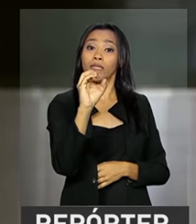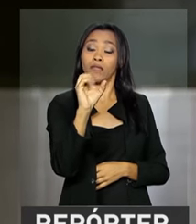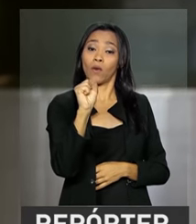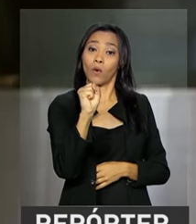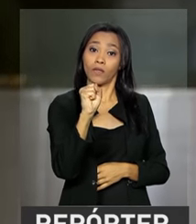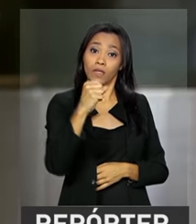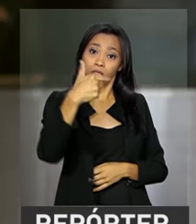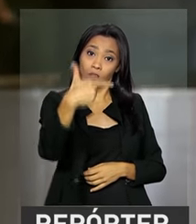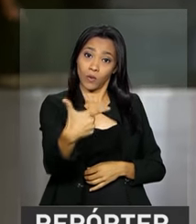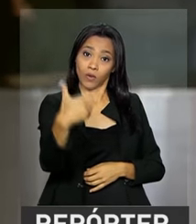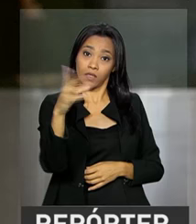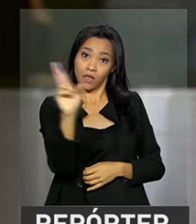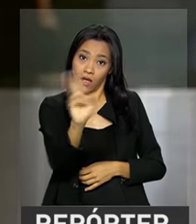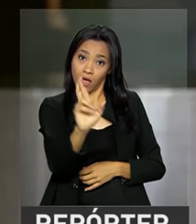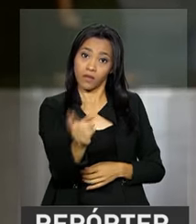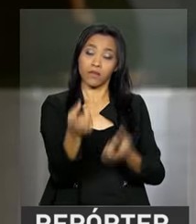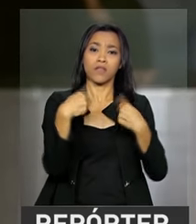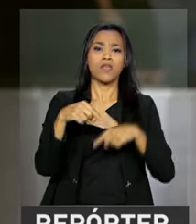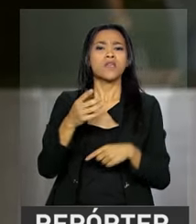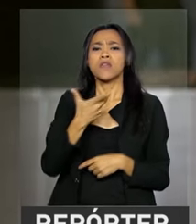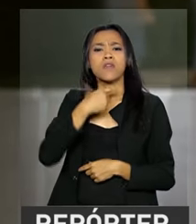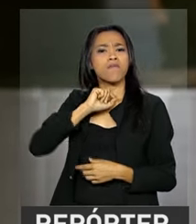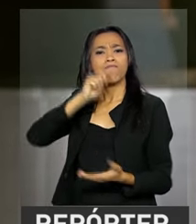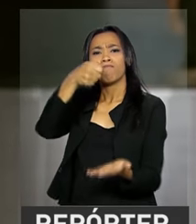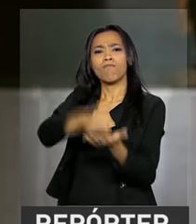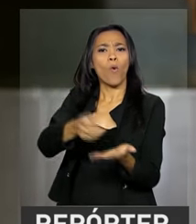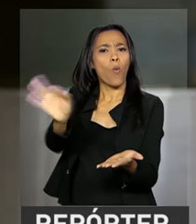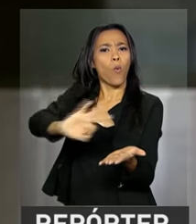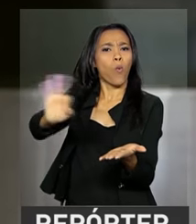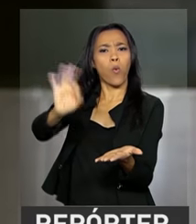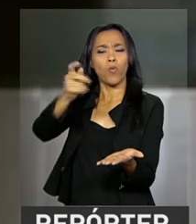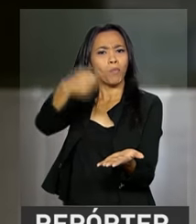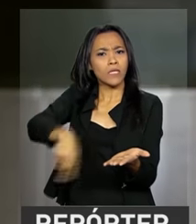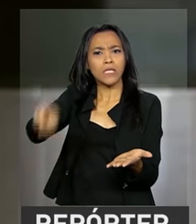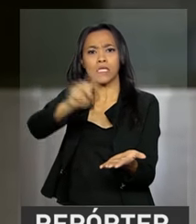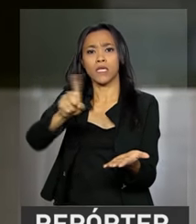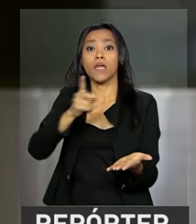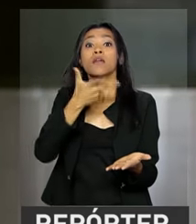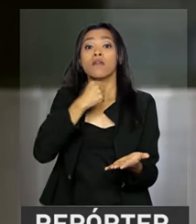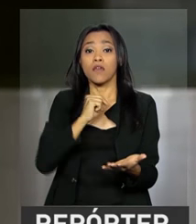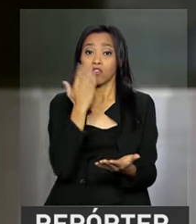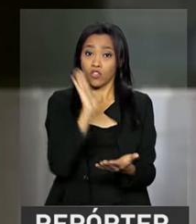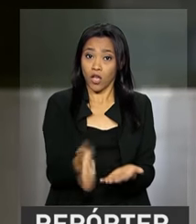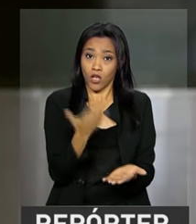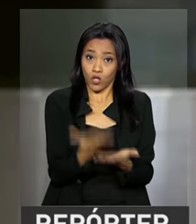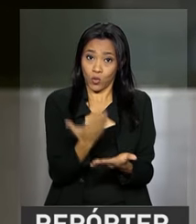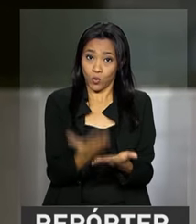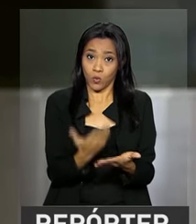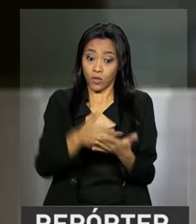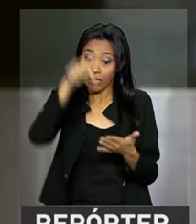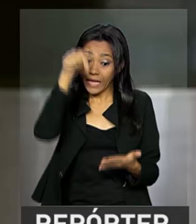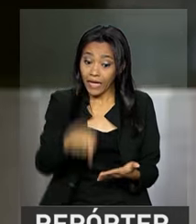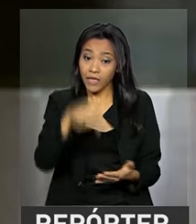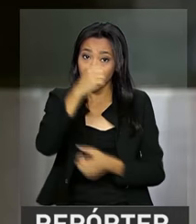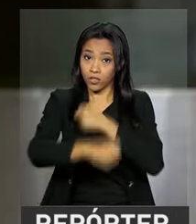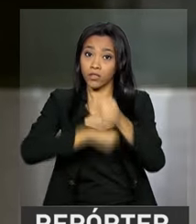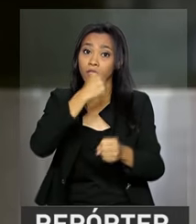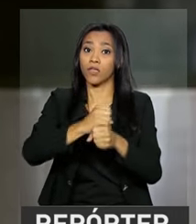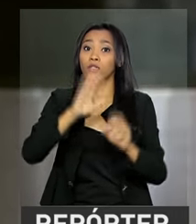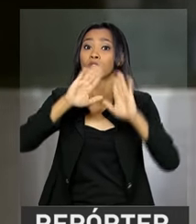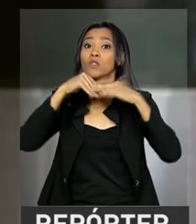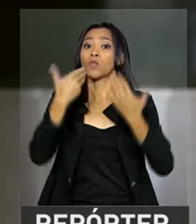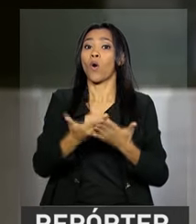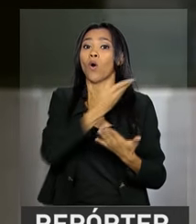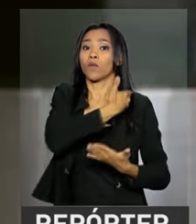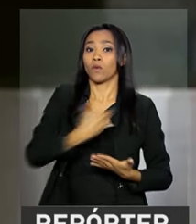82,00. Mas estão isentos, Renata, aí, estudantes que estão concluindo o ensino médio neste ano em escolas